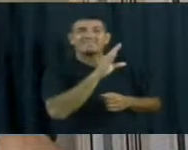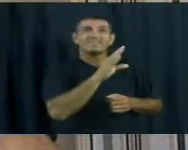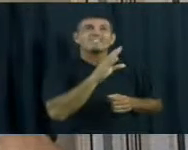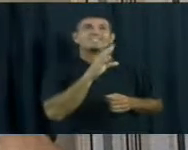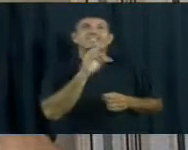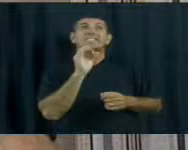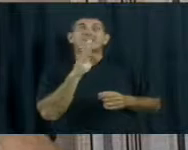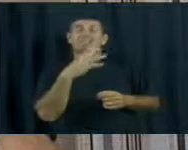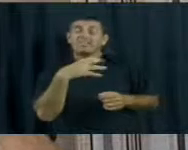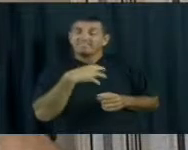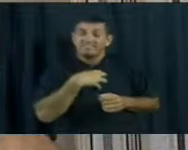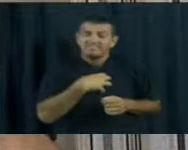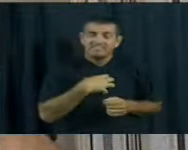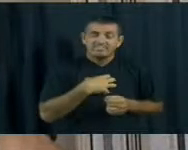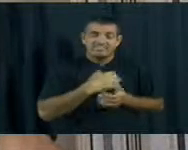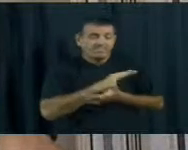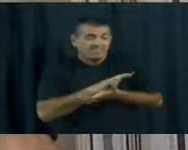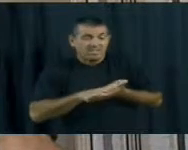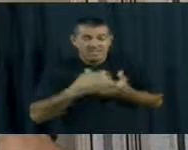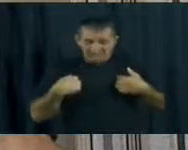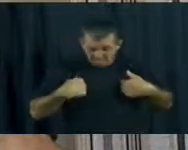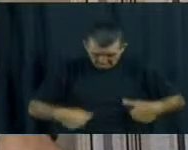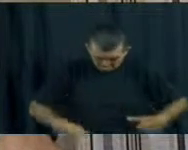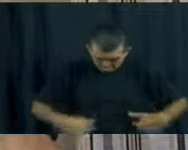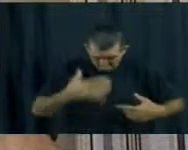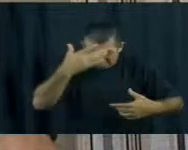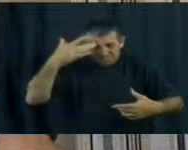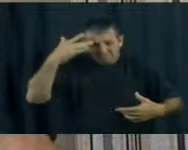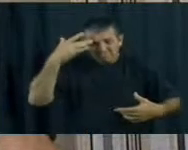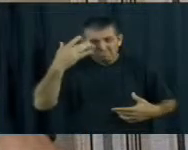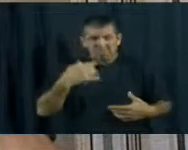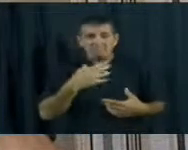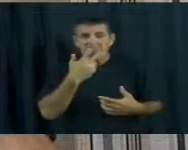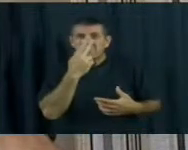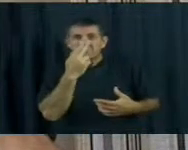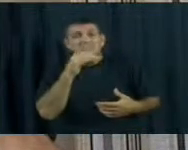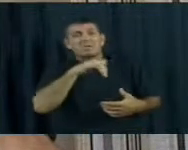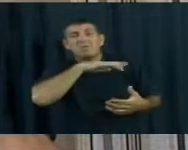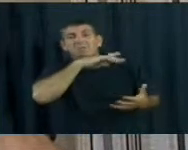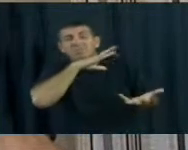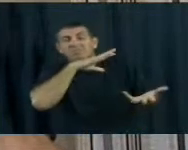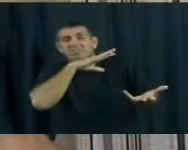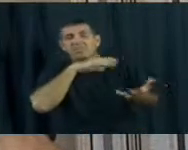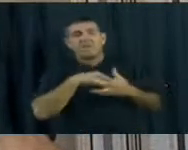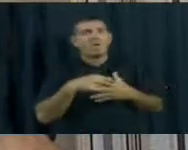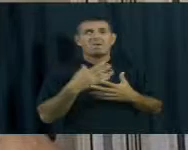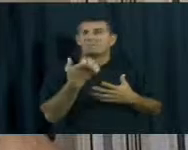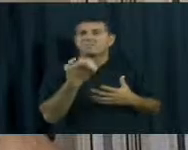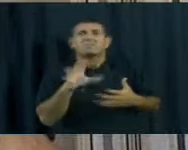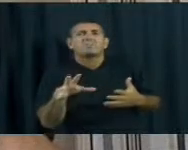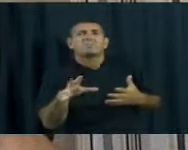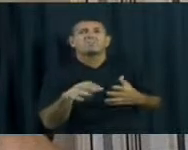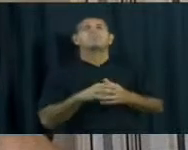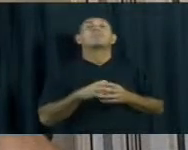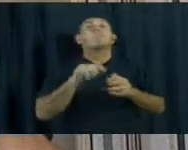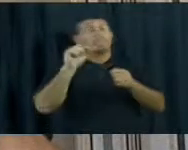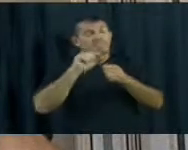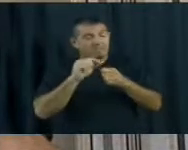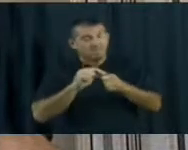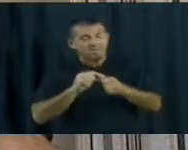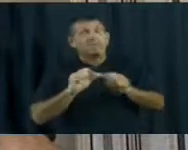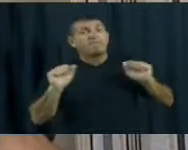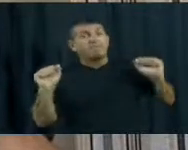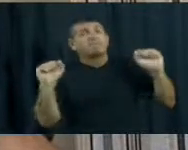sentindo desprestigiados e não se sentiam mais com vontade de ser cabofriense. Então, nós vamos fazer a mesma